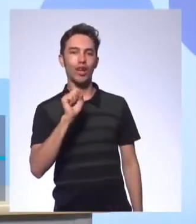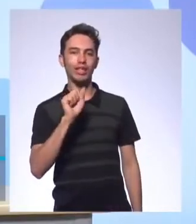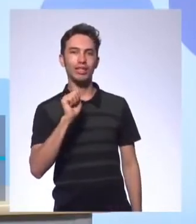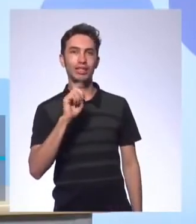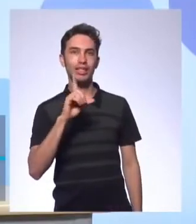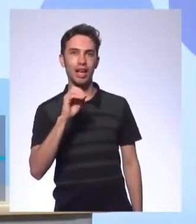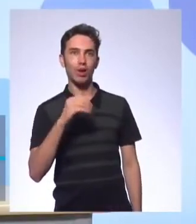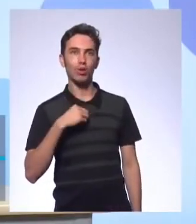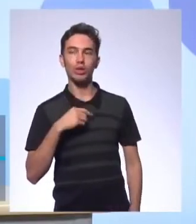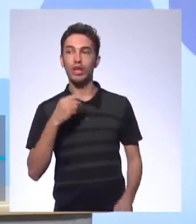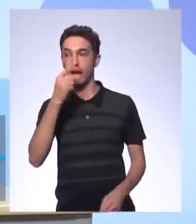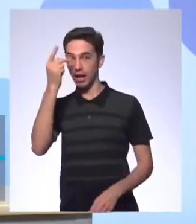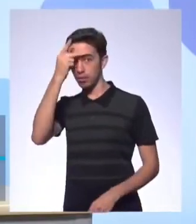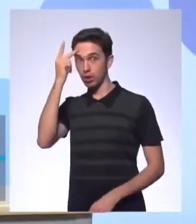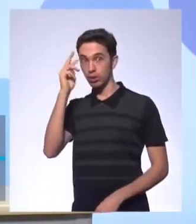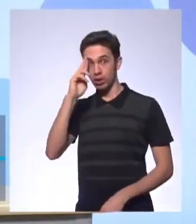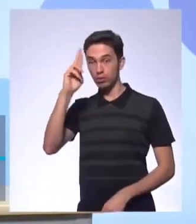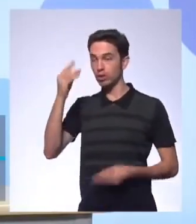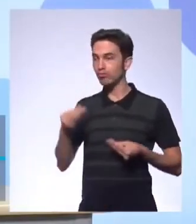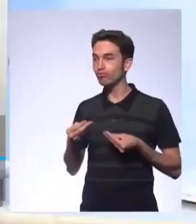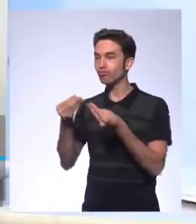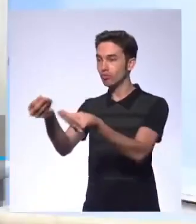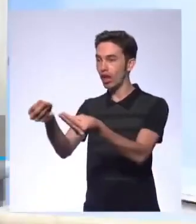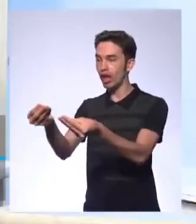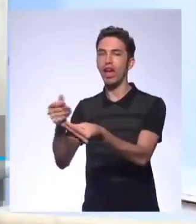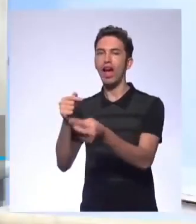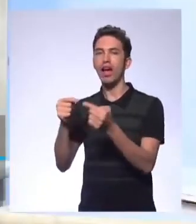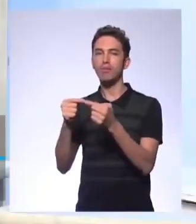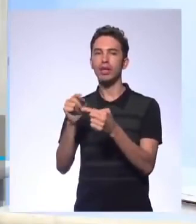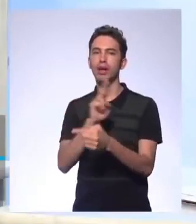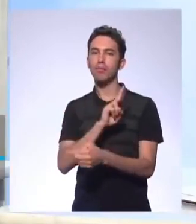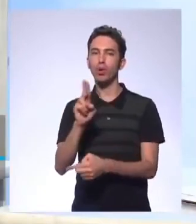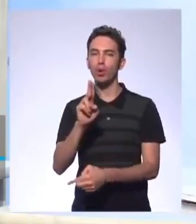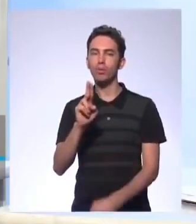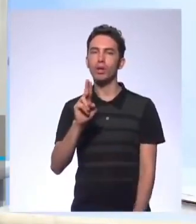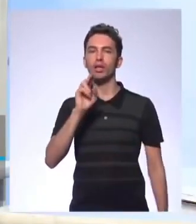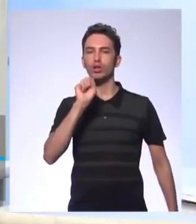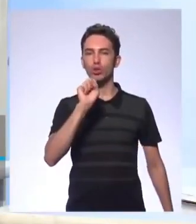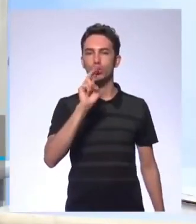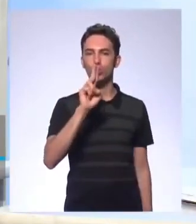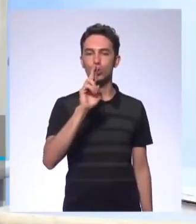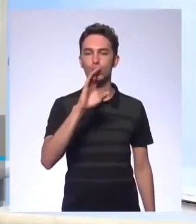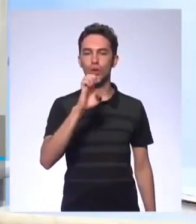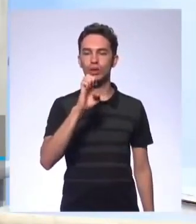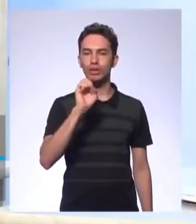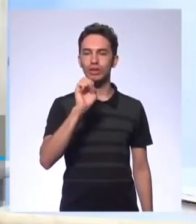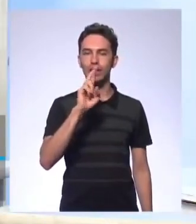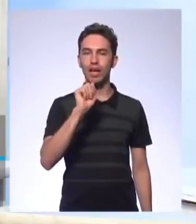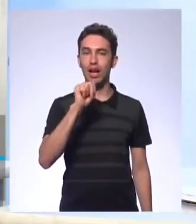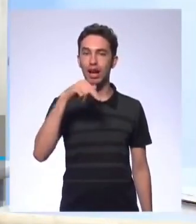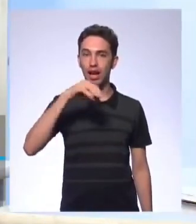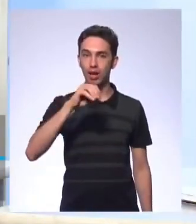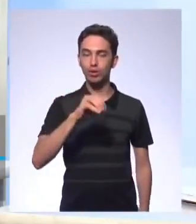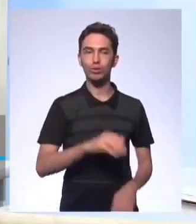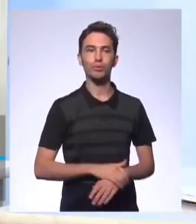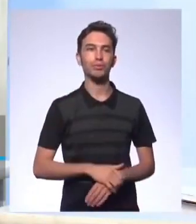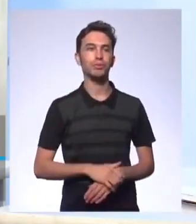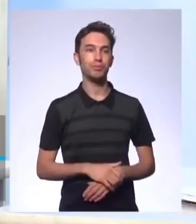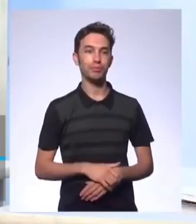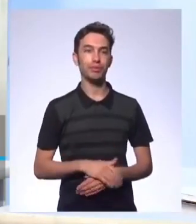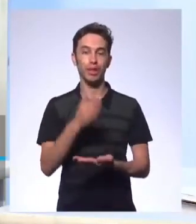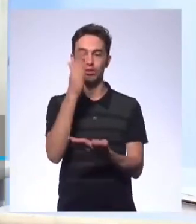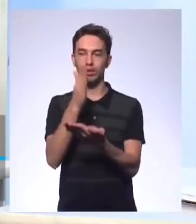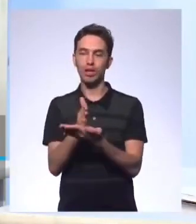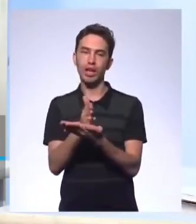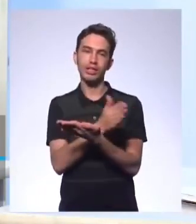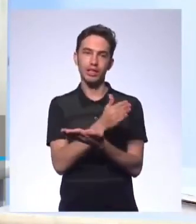o? Suzerano. Suzerano, muito bem. Espero que até aqui vocês também estejam entendendo. Então, essa relação